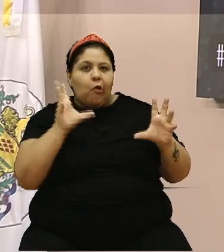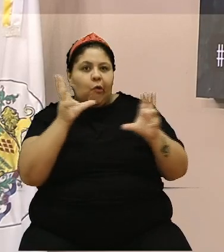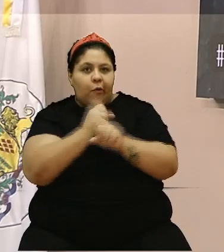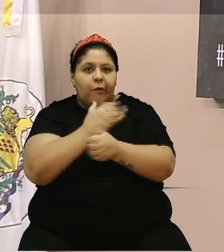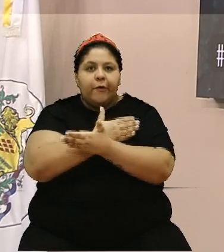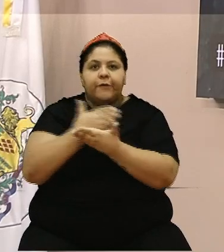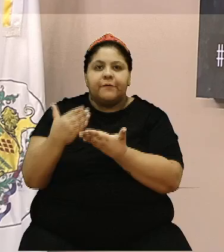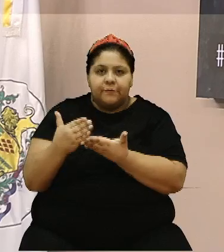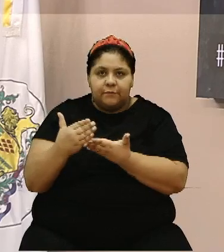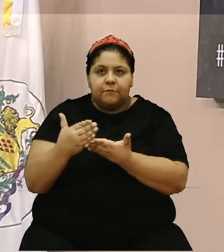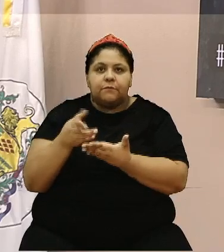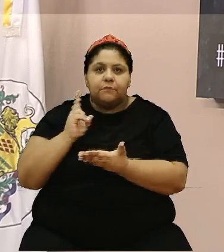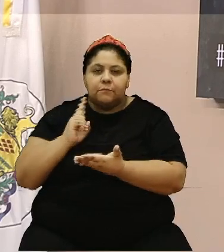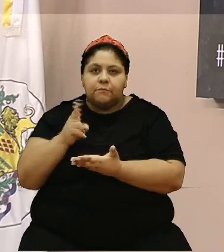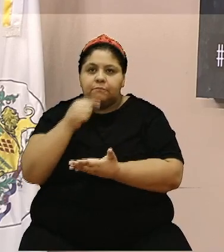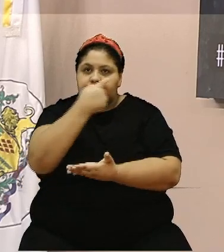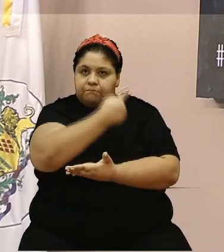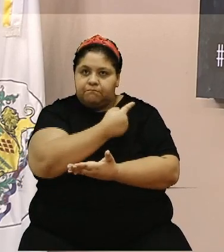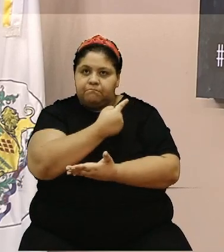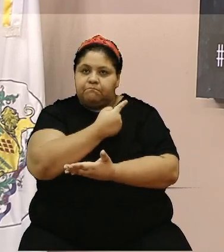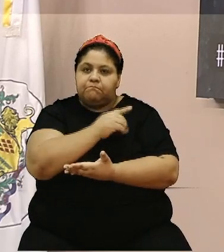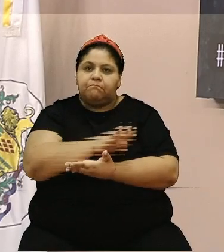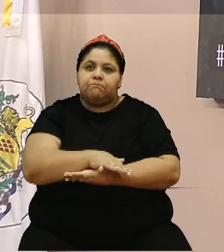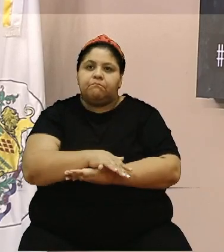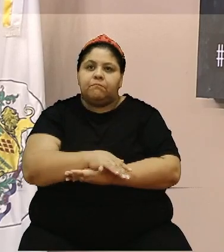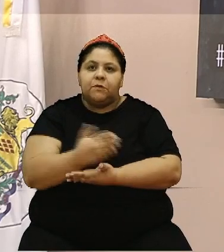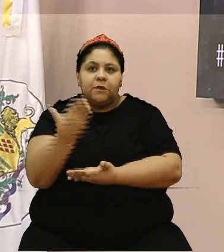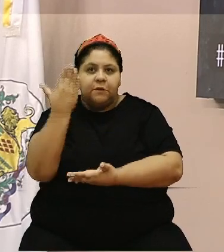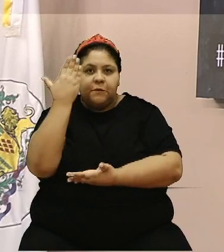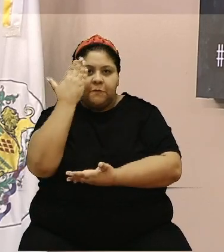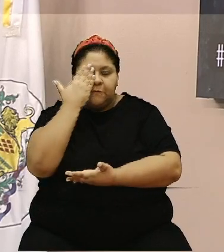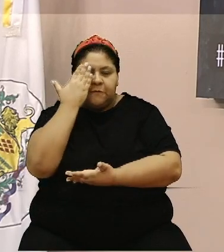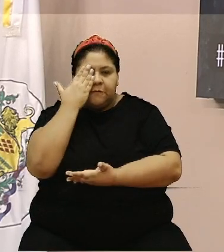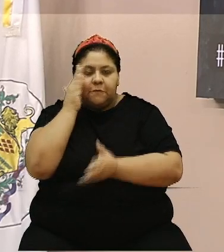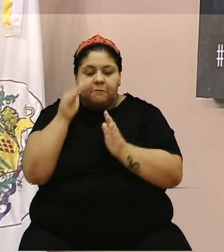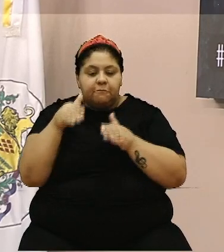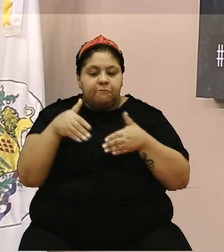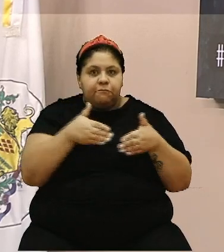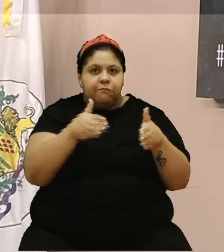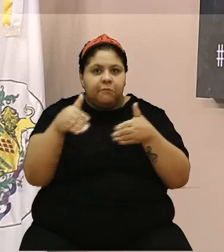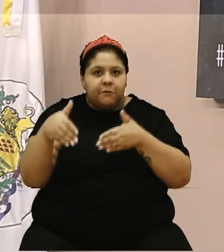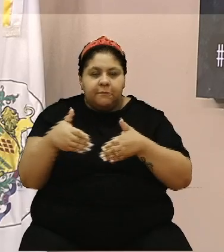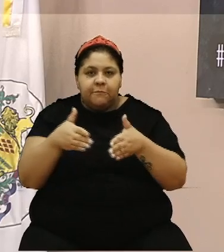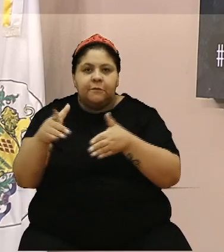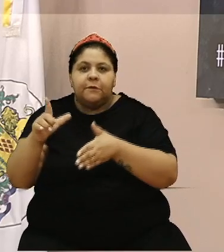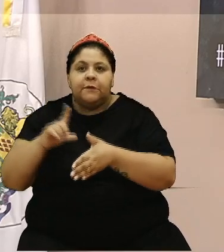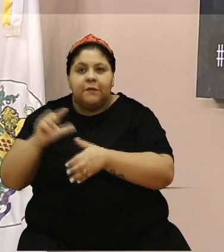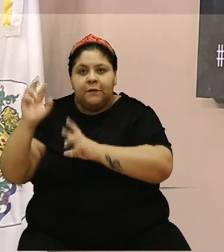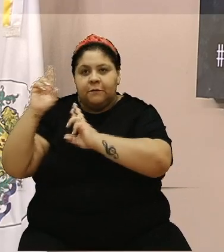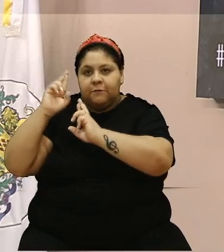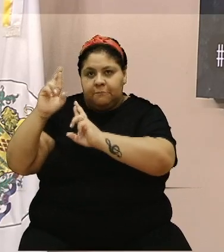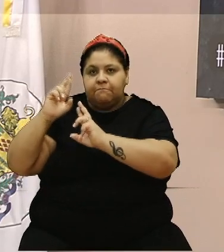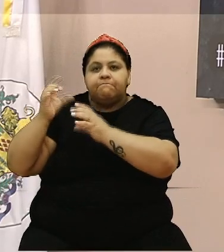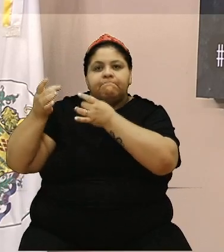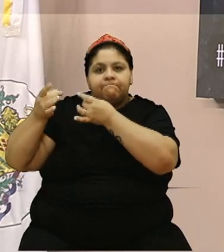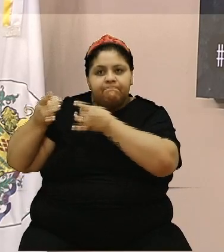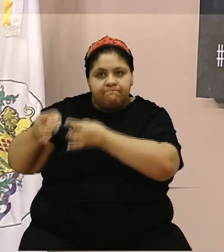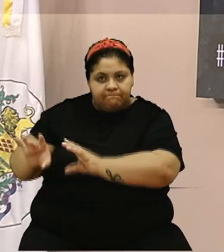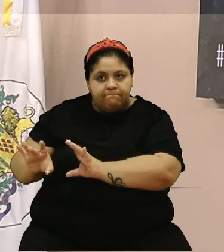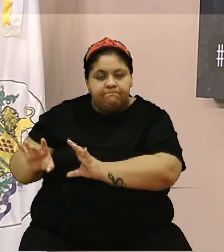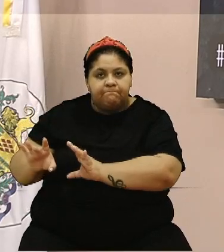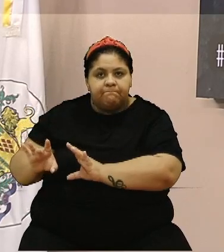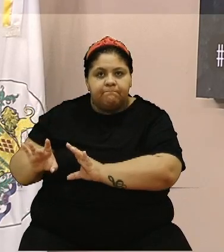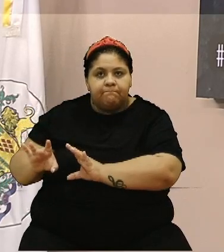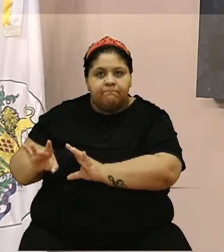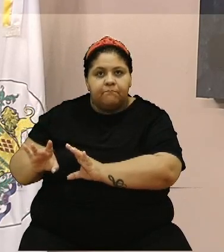Iniciando a falar, segue ali o caminho, então, que o pirata foi... Houve as tentativas desse abandono.